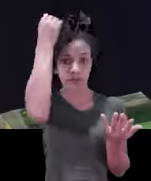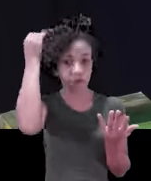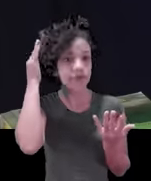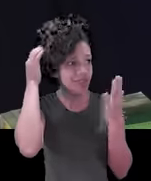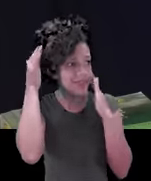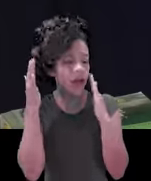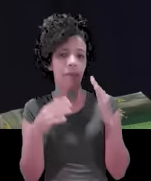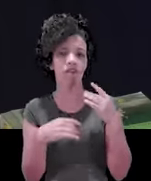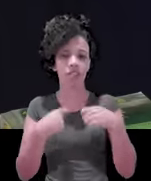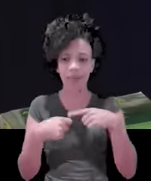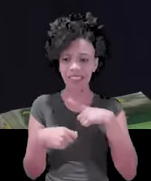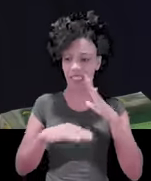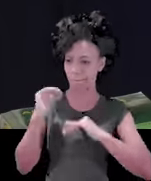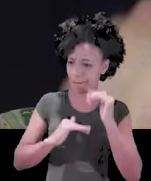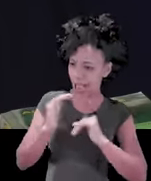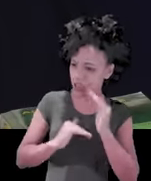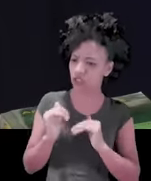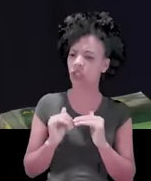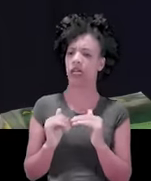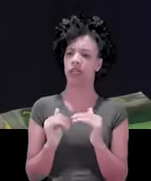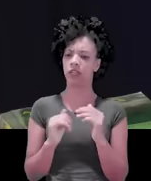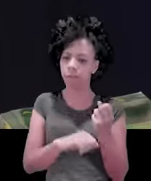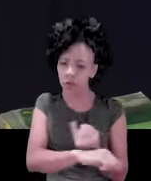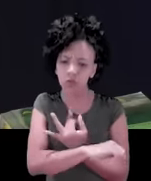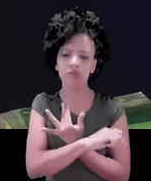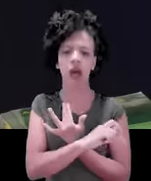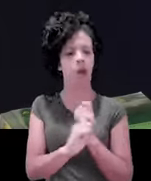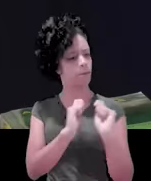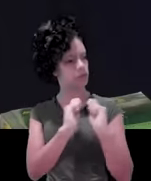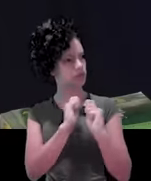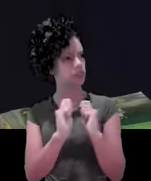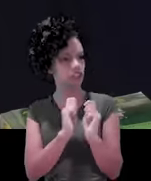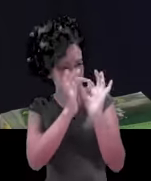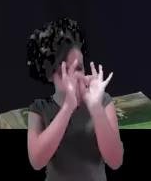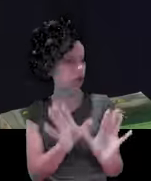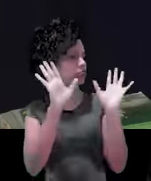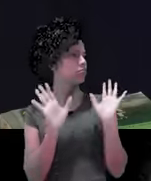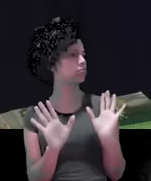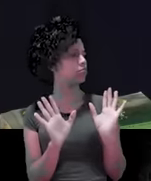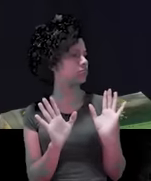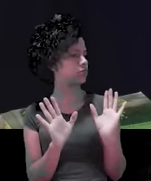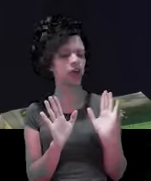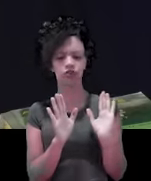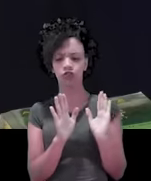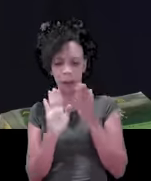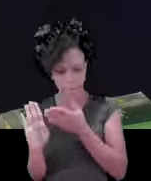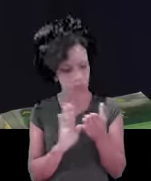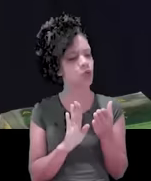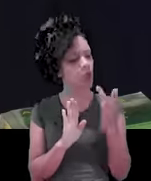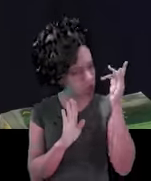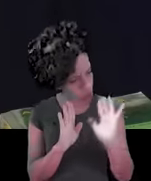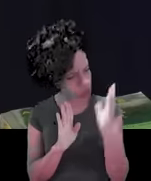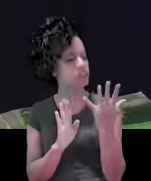acontece você tem que ter habilidade emocional emocional especialmente desse invada passar